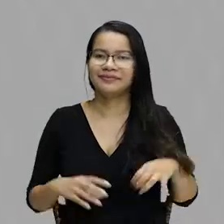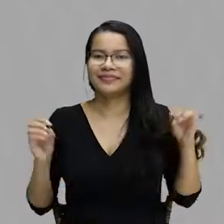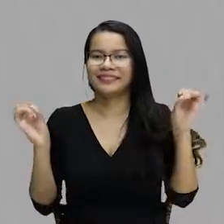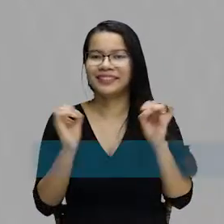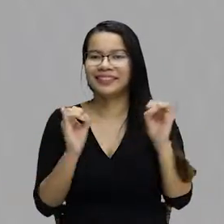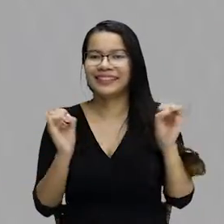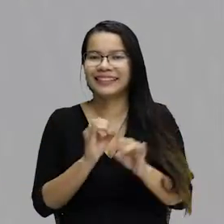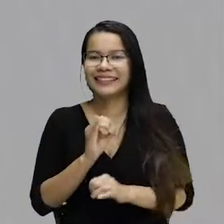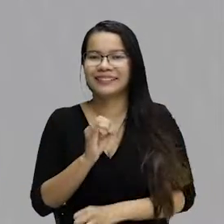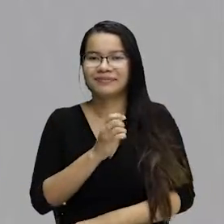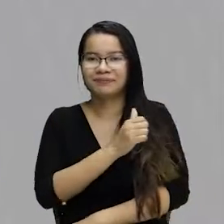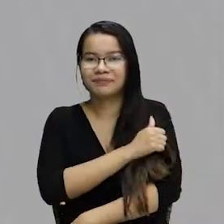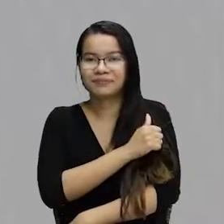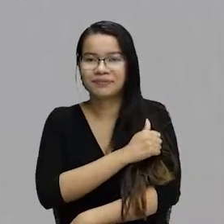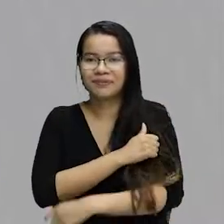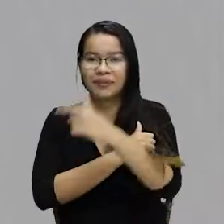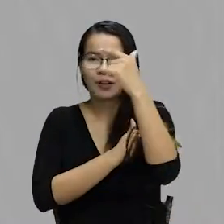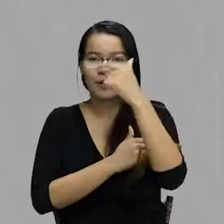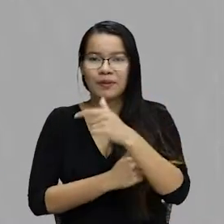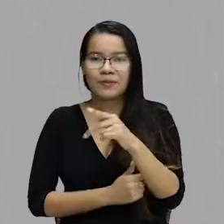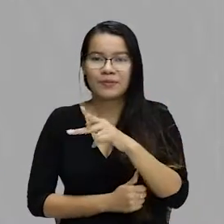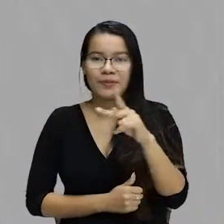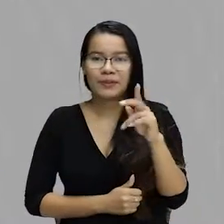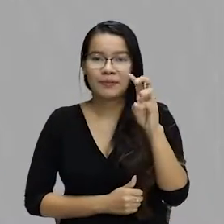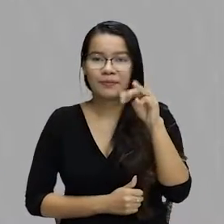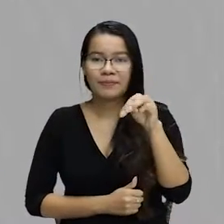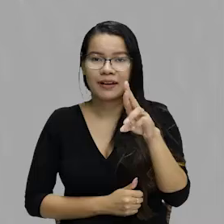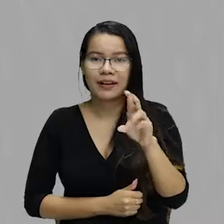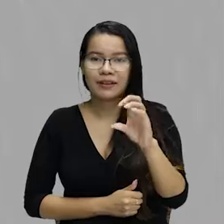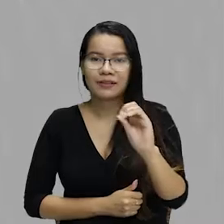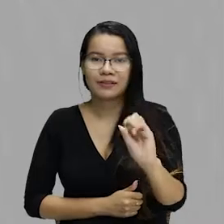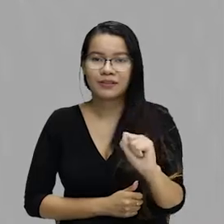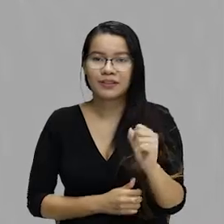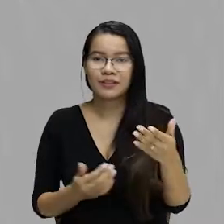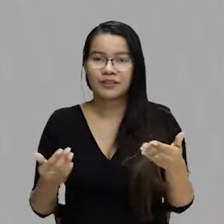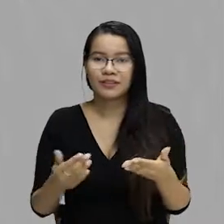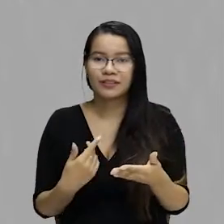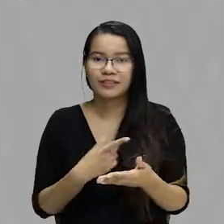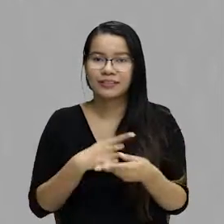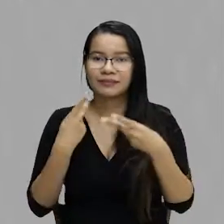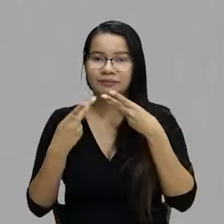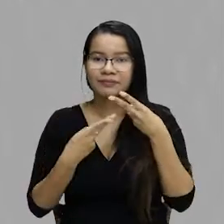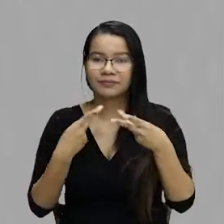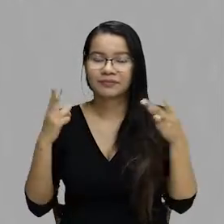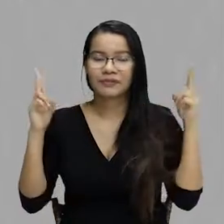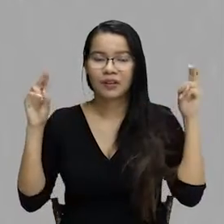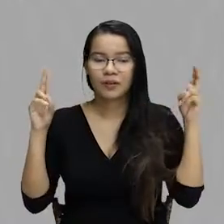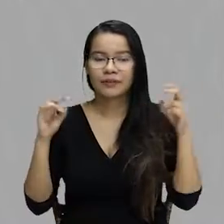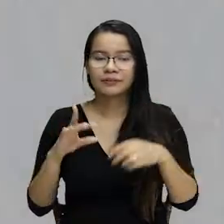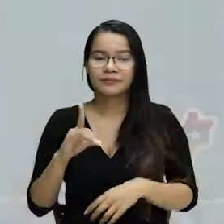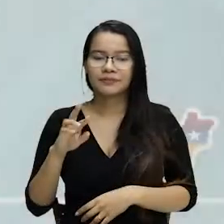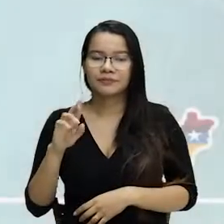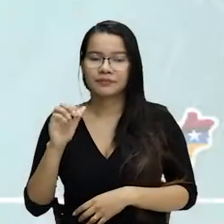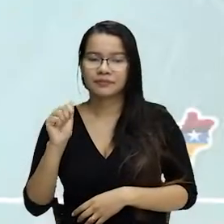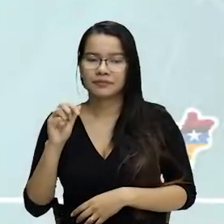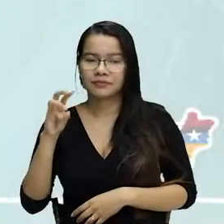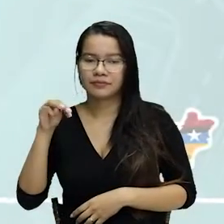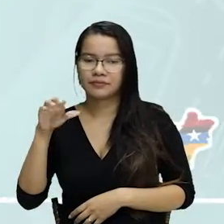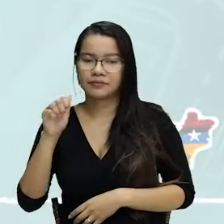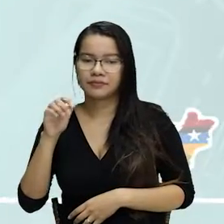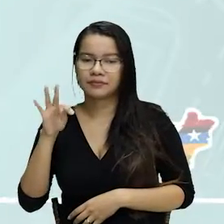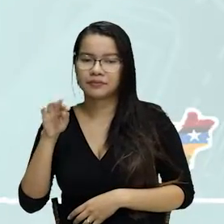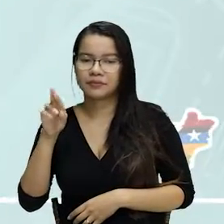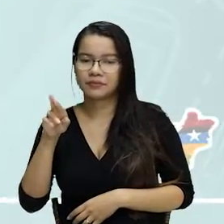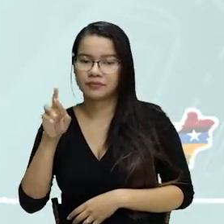Olá, gente. Professor Marcos Dominici, professor de arte, e hoje a gente vai falar sobre dramaturgia, leitura, identificação e